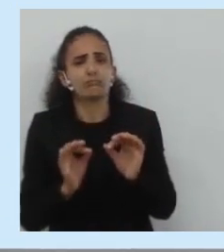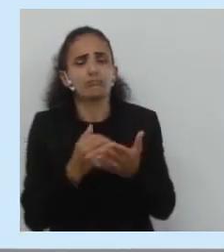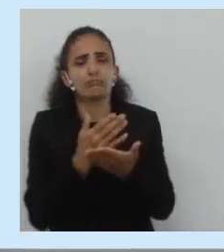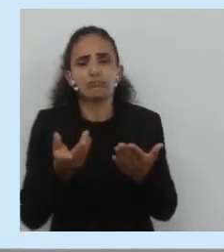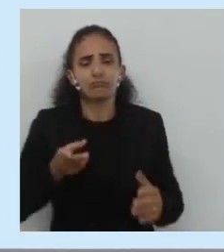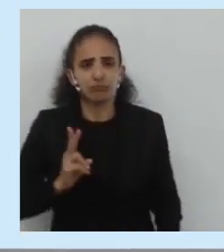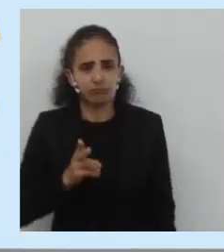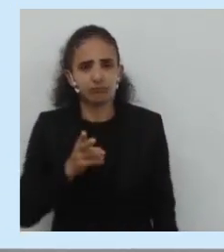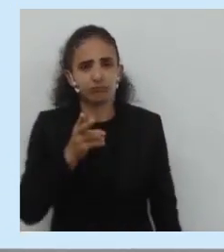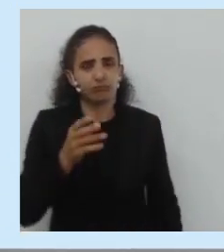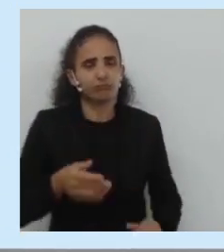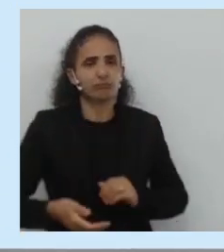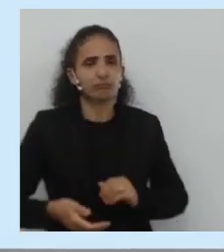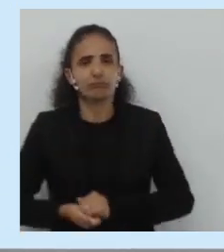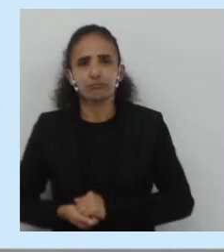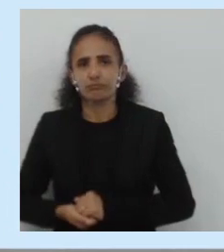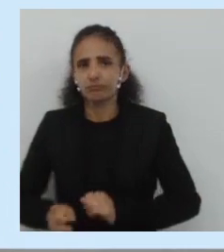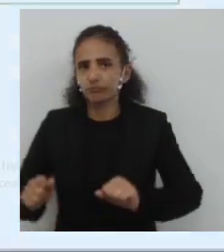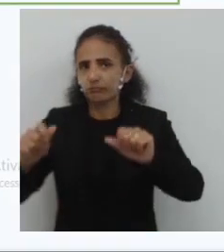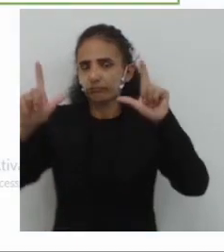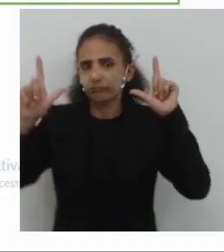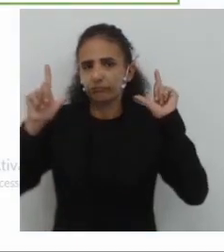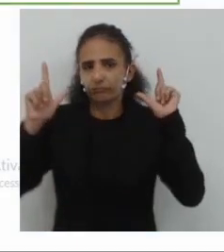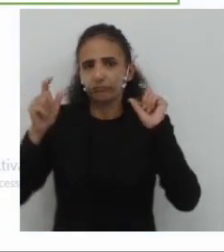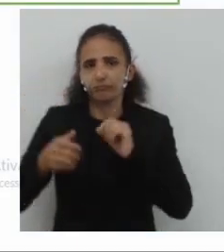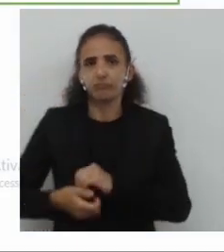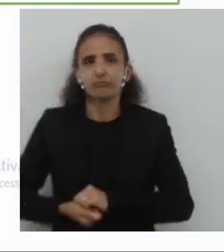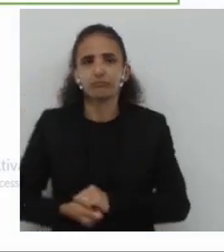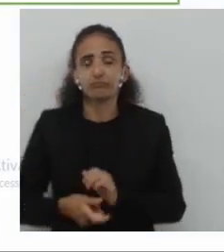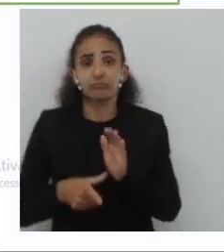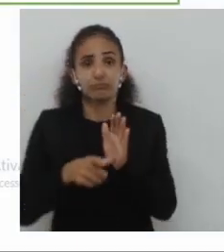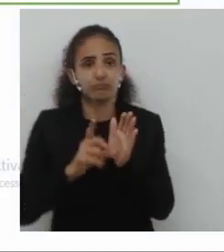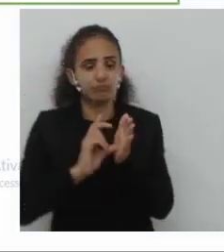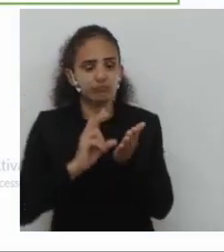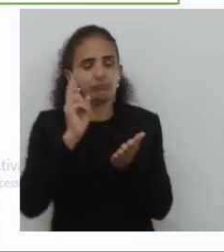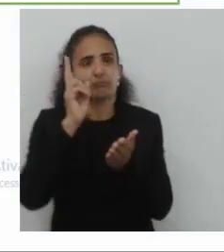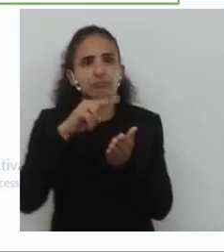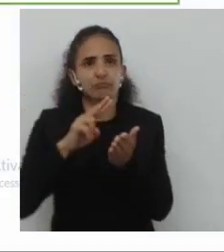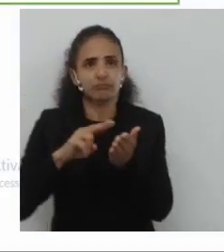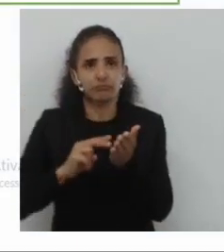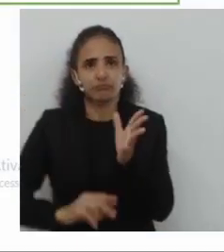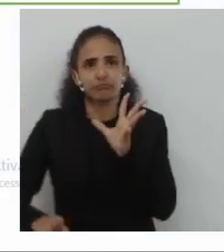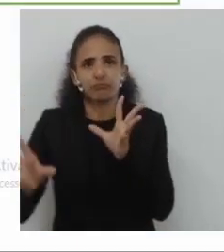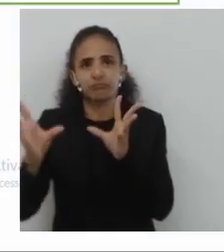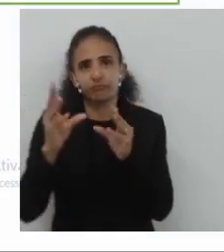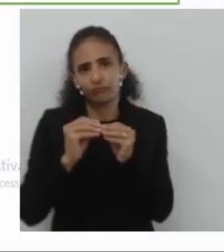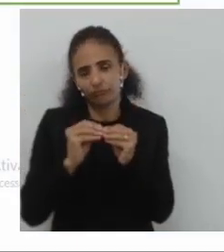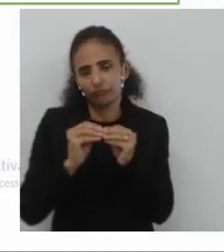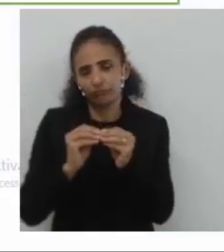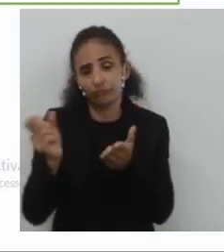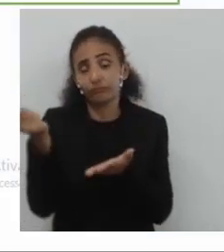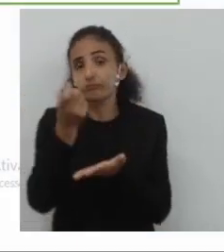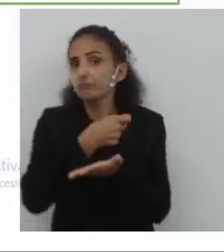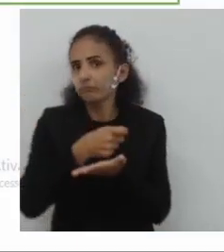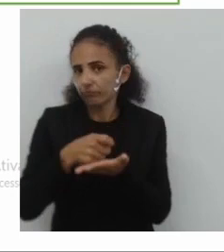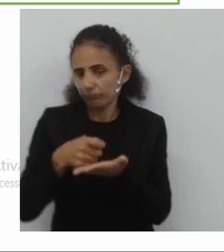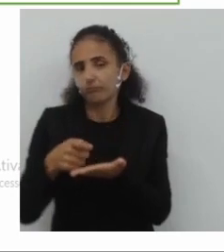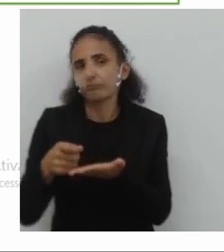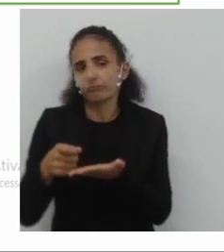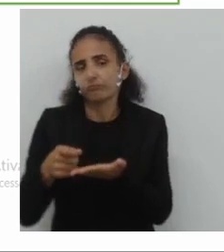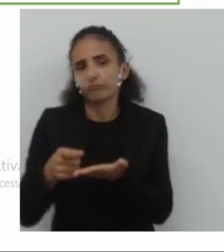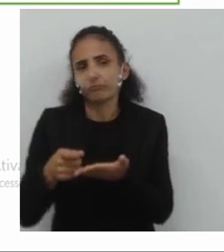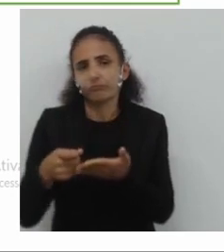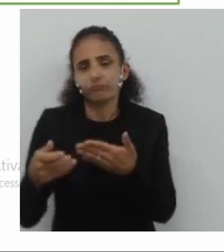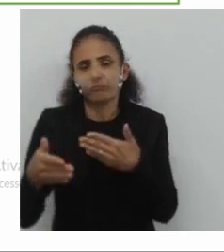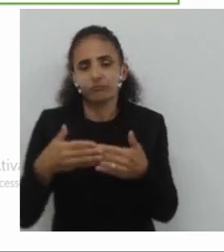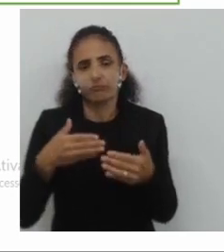texto. Vamos adiante. Olhem para a tela. Nós temos aqui, antes de ler, resumir ou produzir